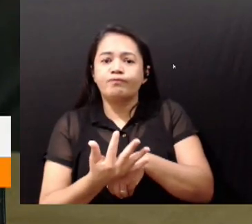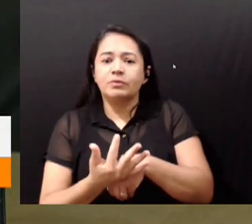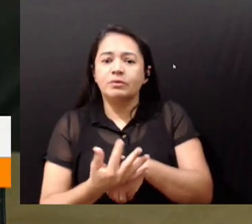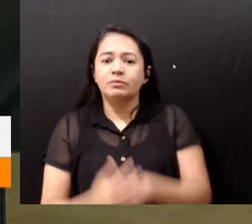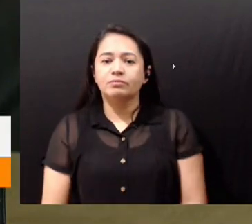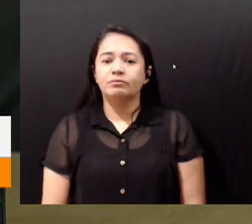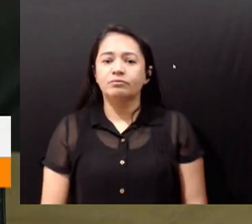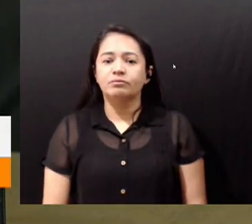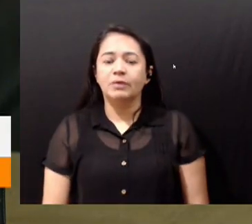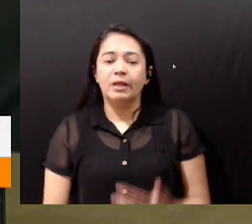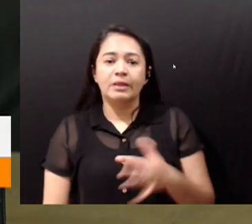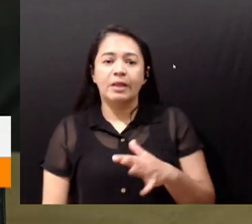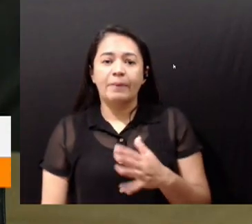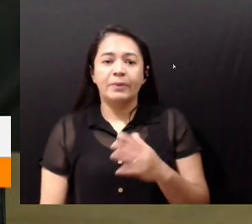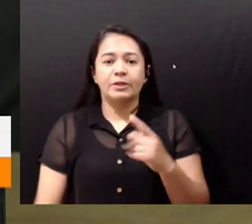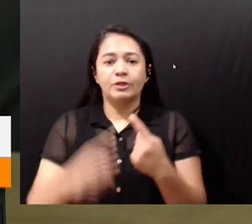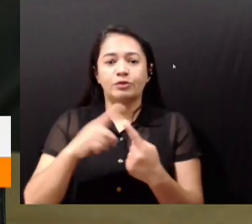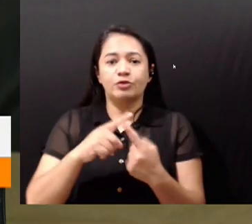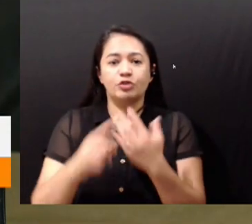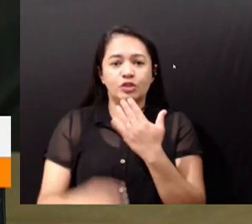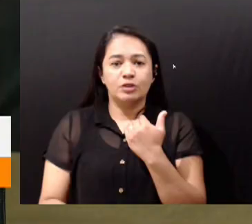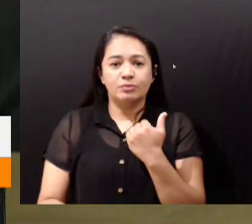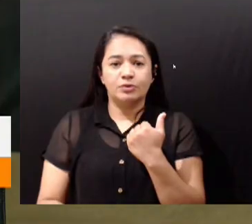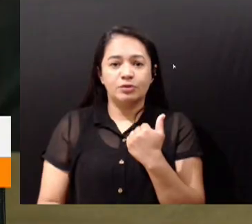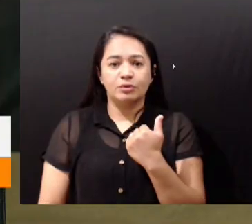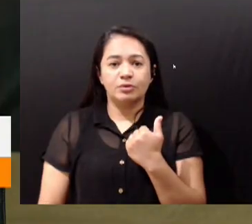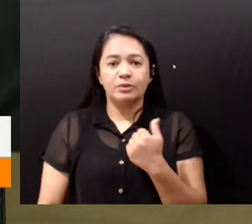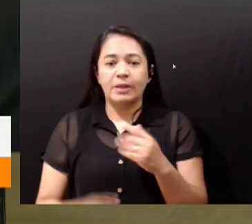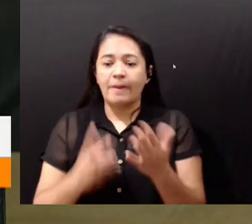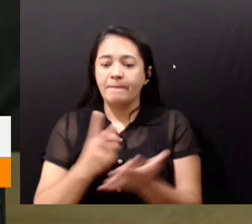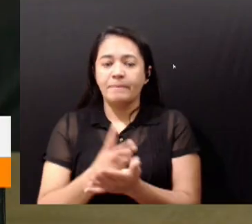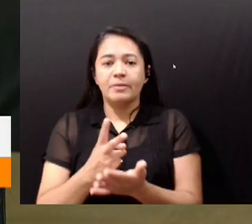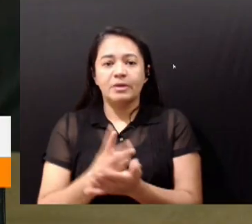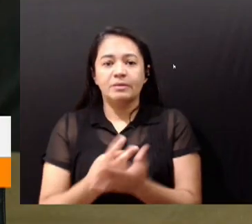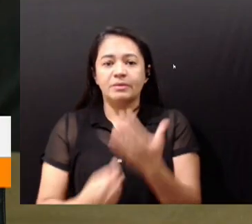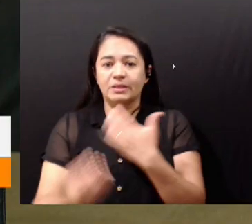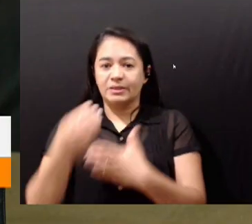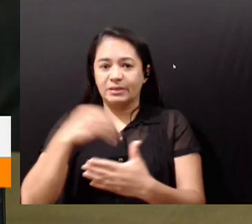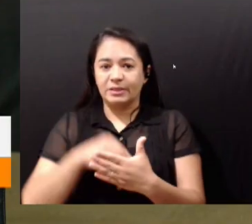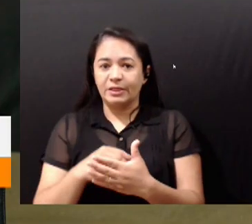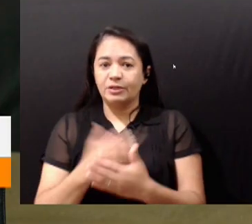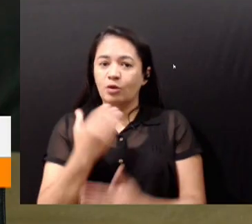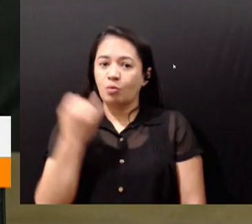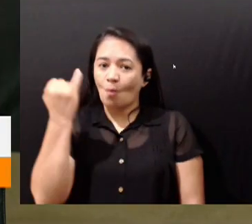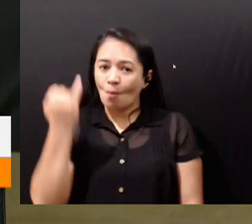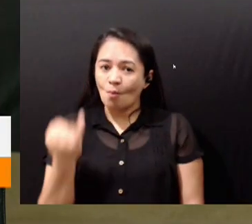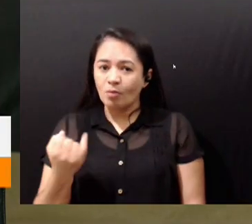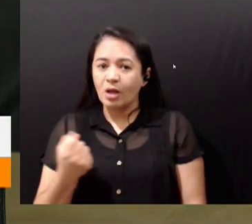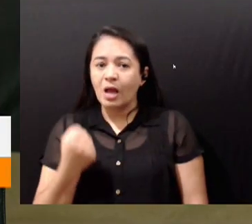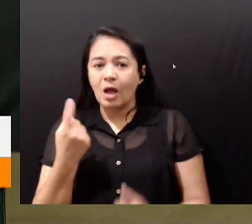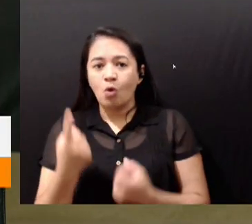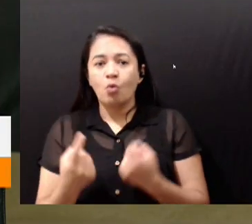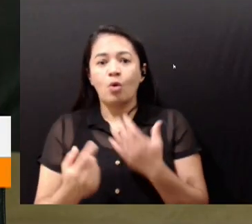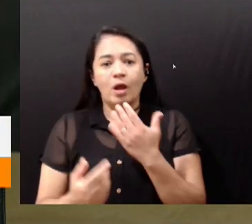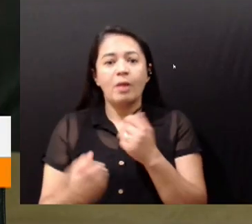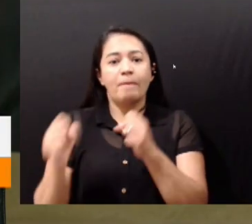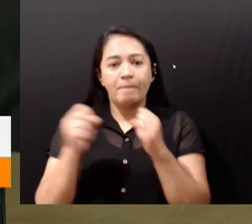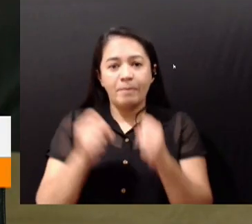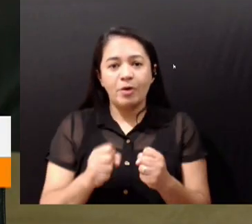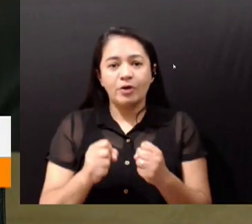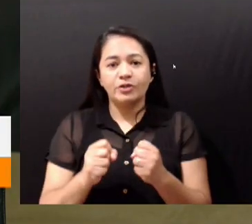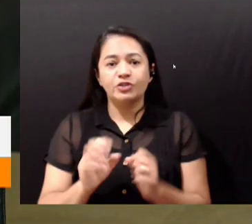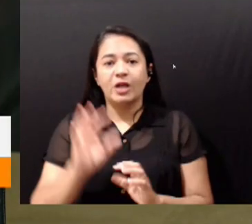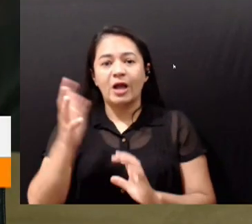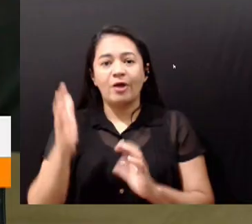gente faz, mesmo se essa alimentação esteja dentro dessa dieta, tem alguns alimentos que podem causar inflamação no